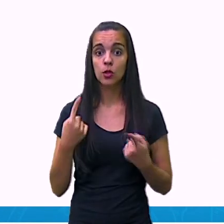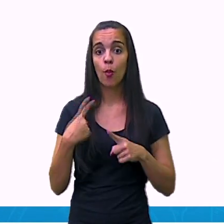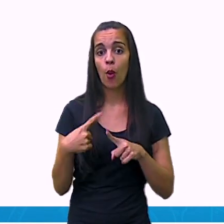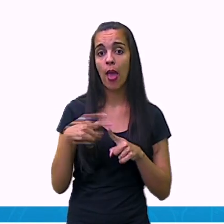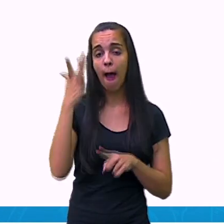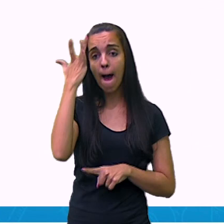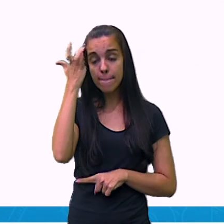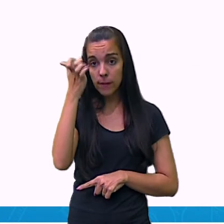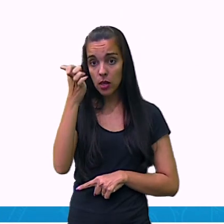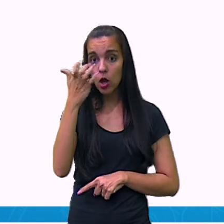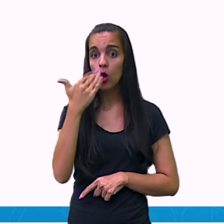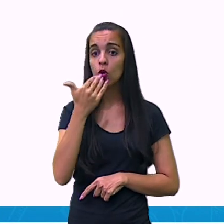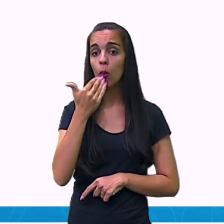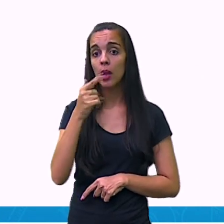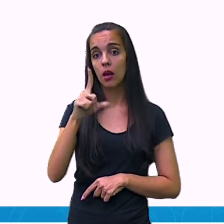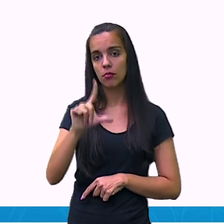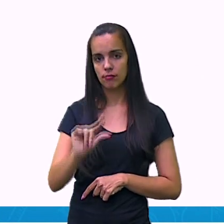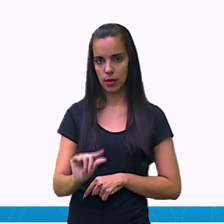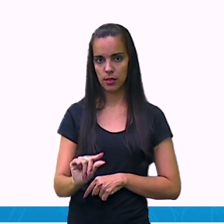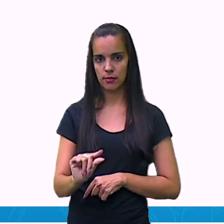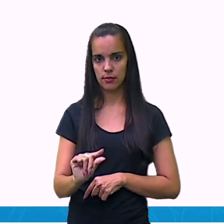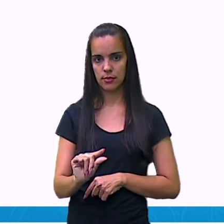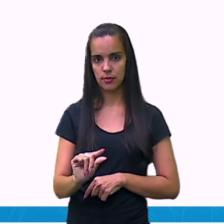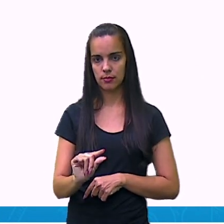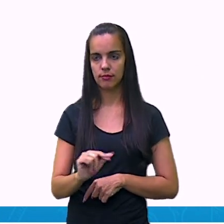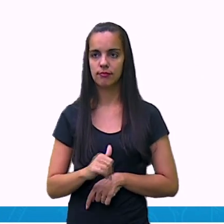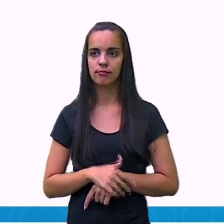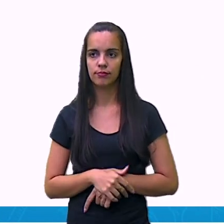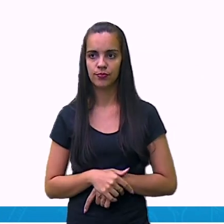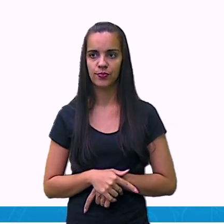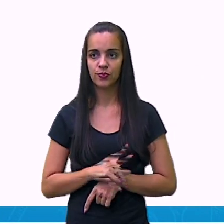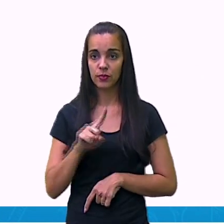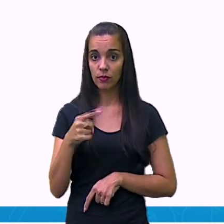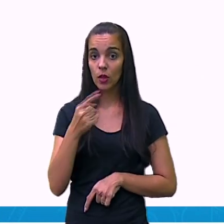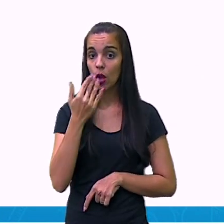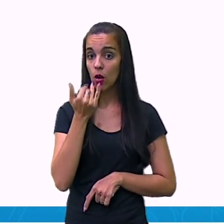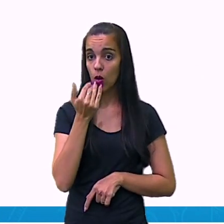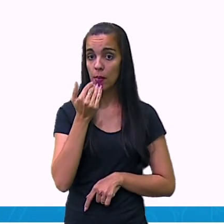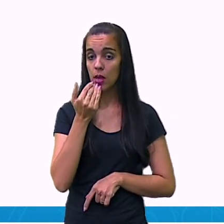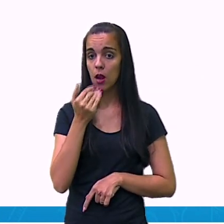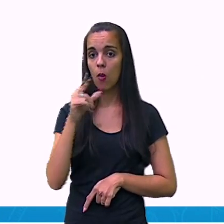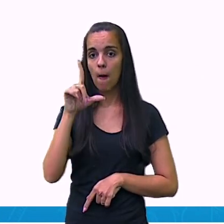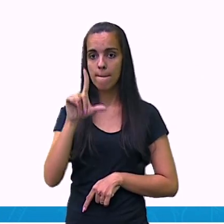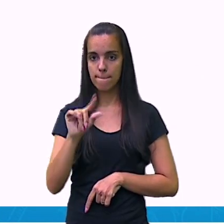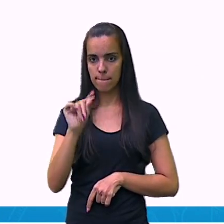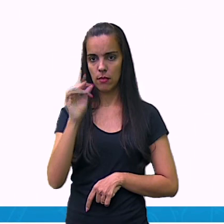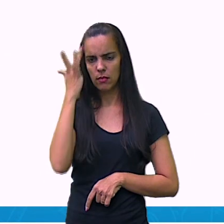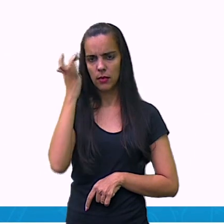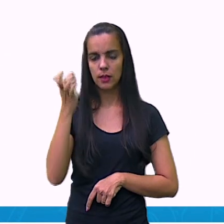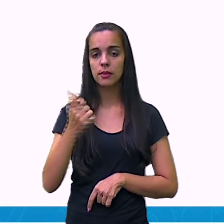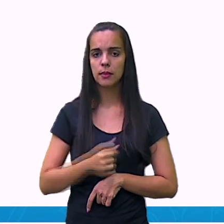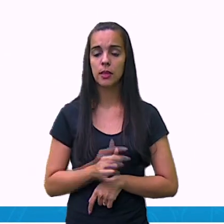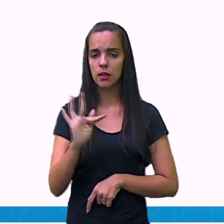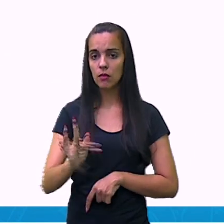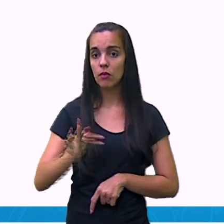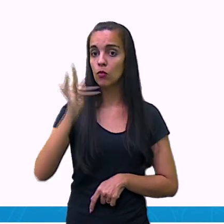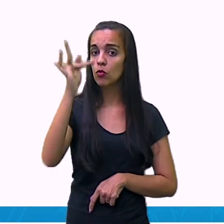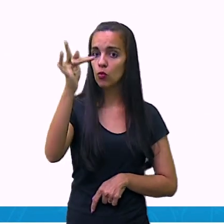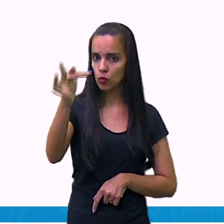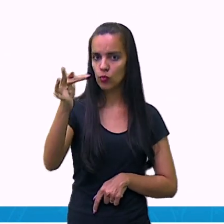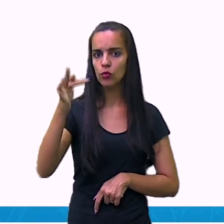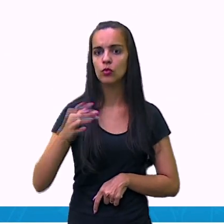amanhã comerão menos. Comerão com aotil quer dizer futuro, que